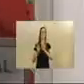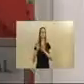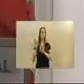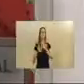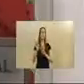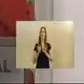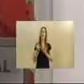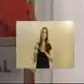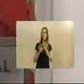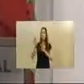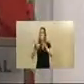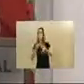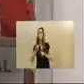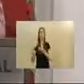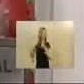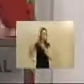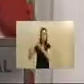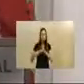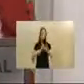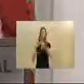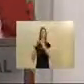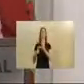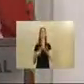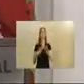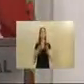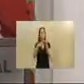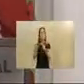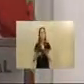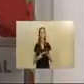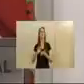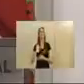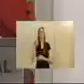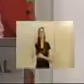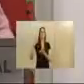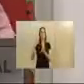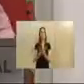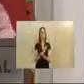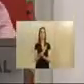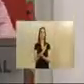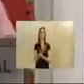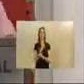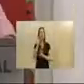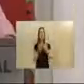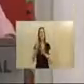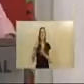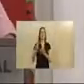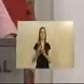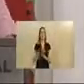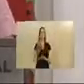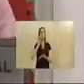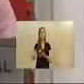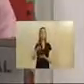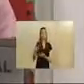mobilizaram e fizeram com que o acontecimento já fosse considerado